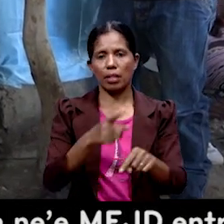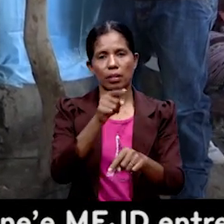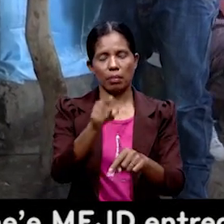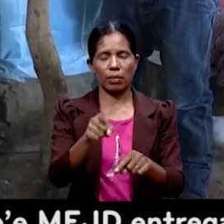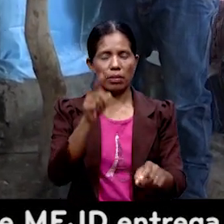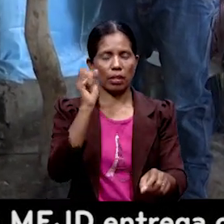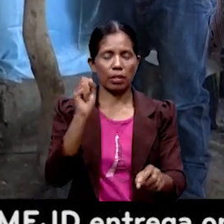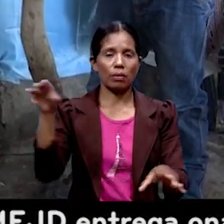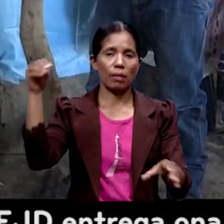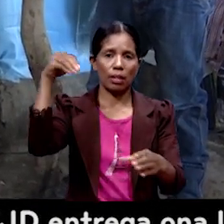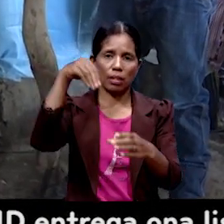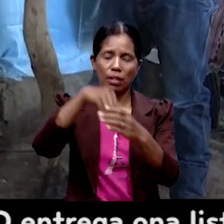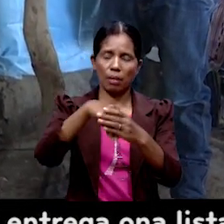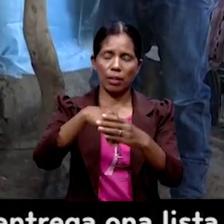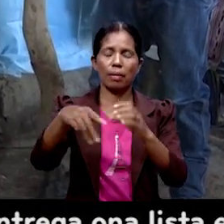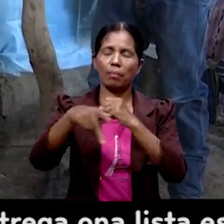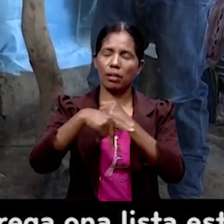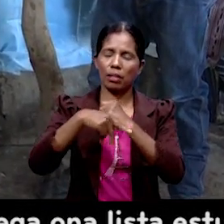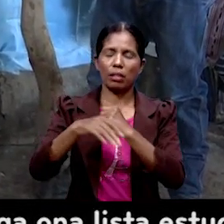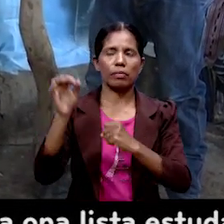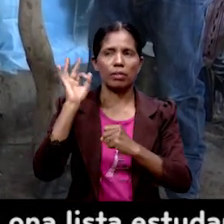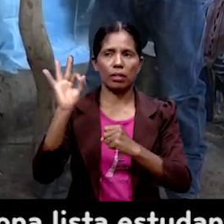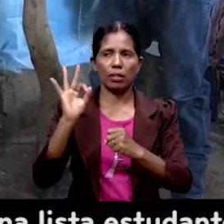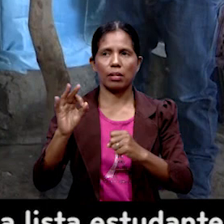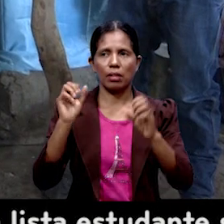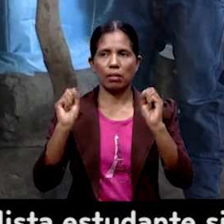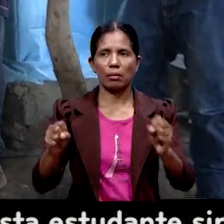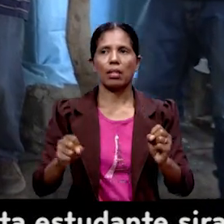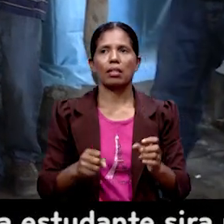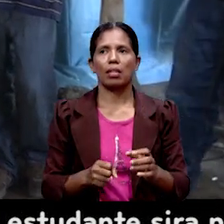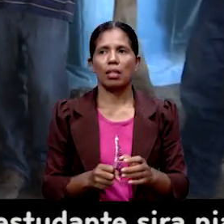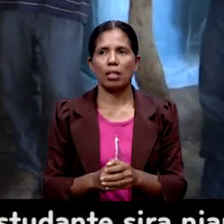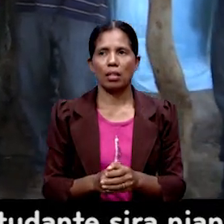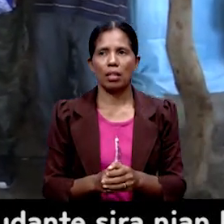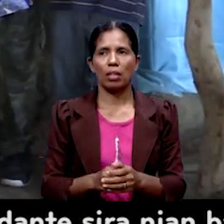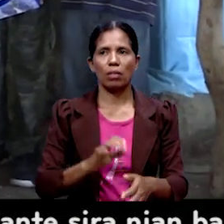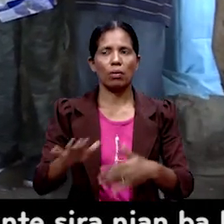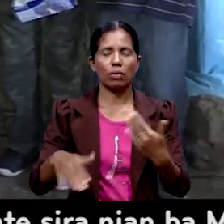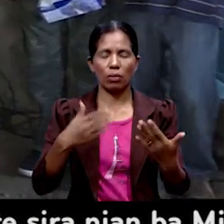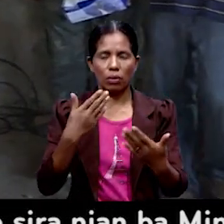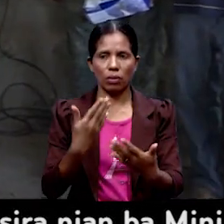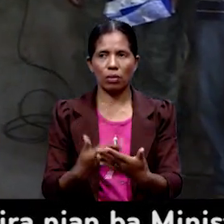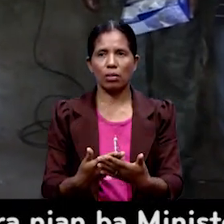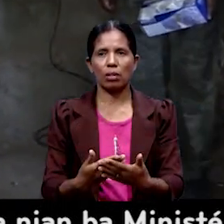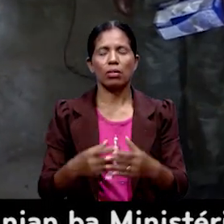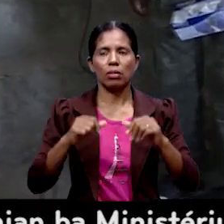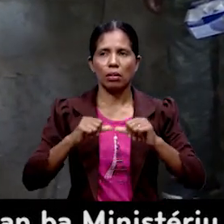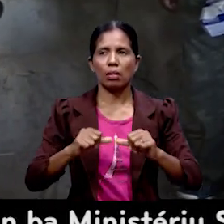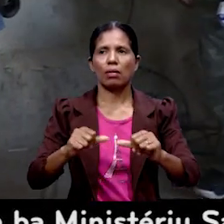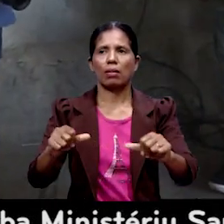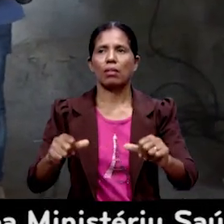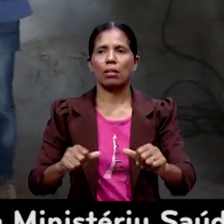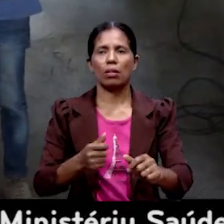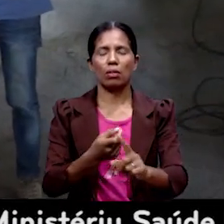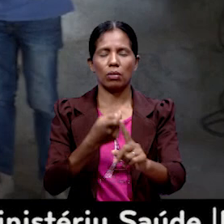tutar meu Fredelinho. Bela preta, bela preta, bela saída de Hanchipse, nós começamos a participar,